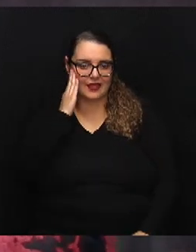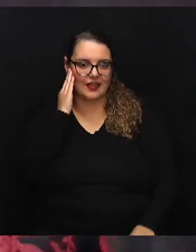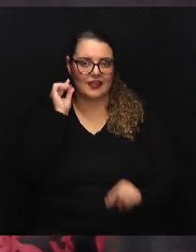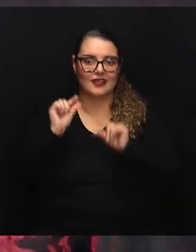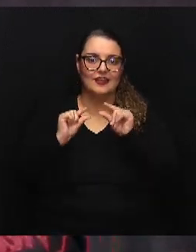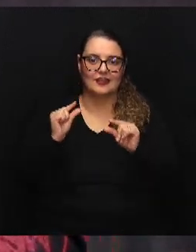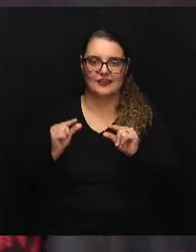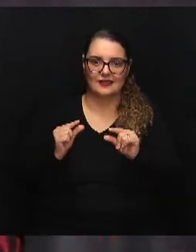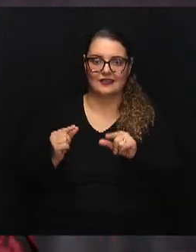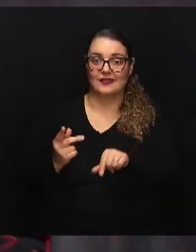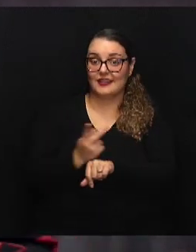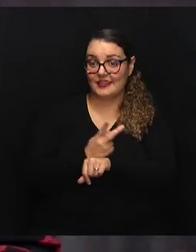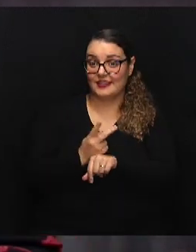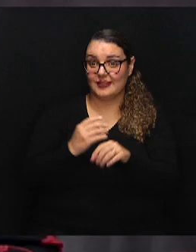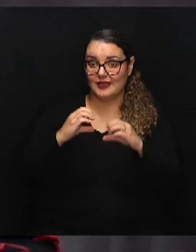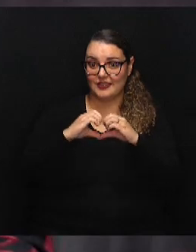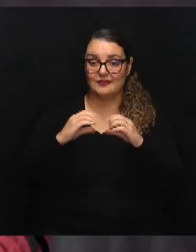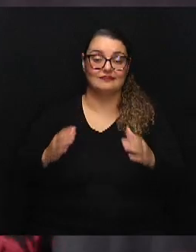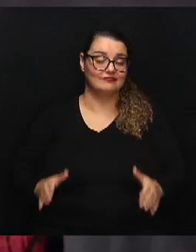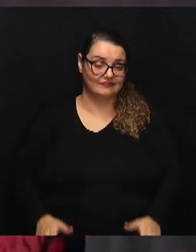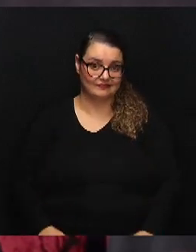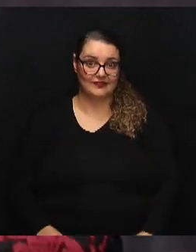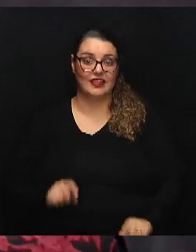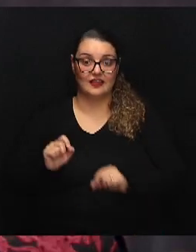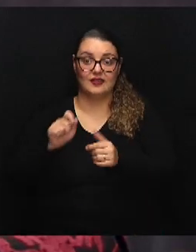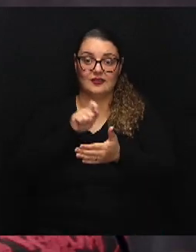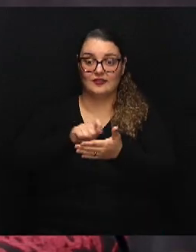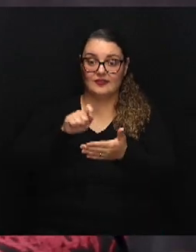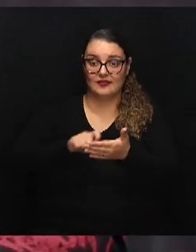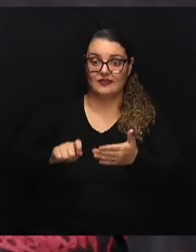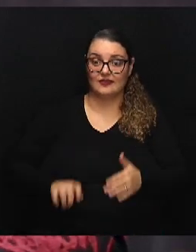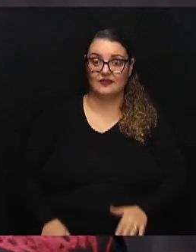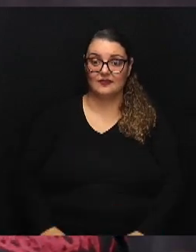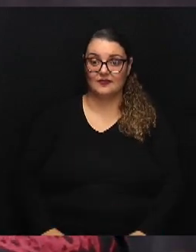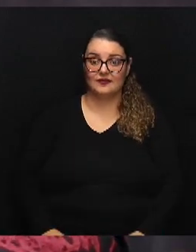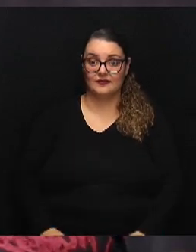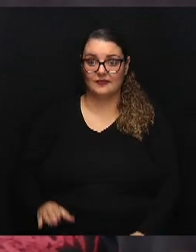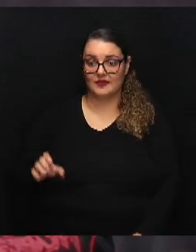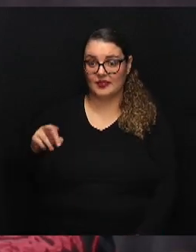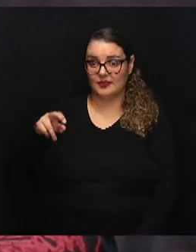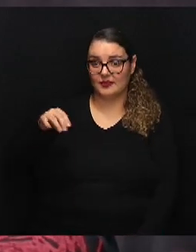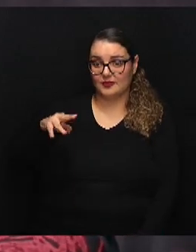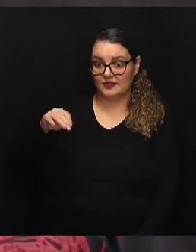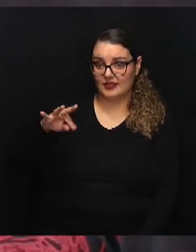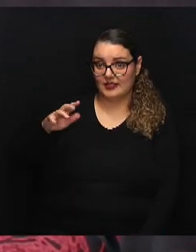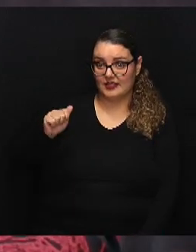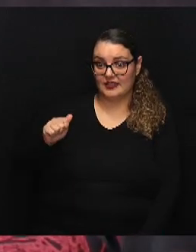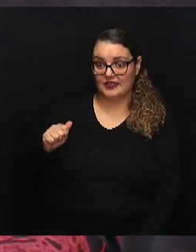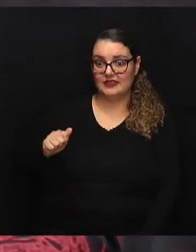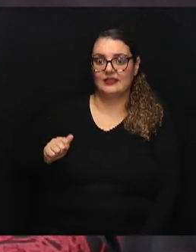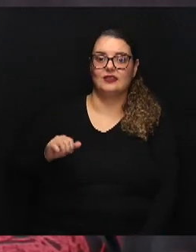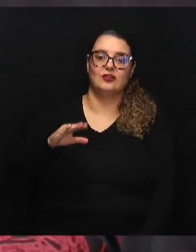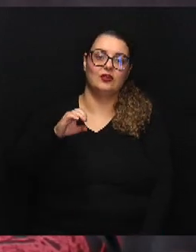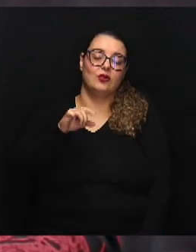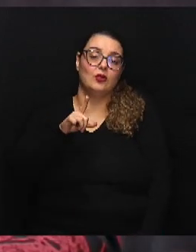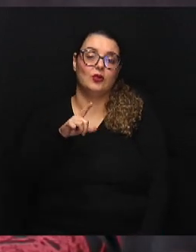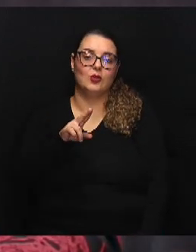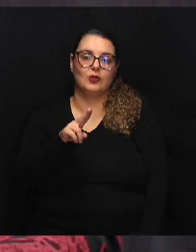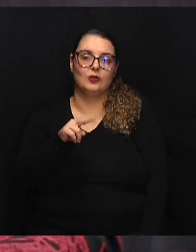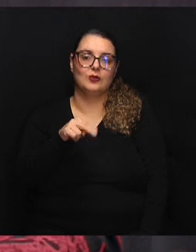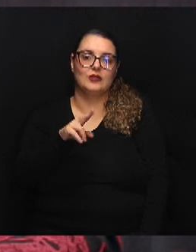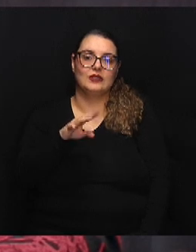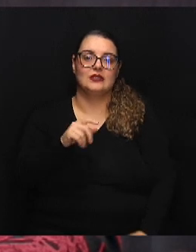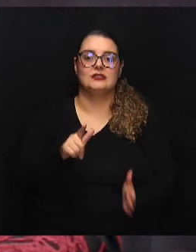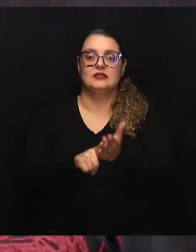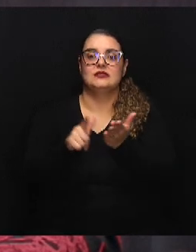essa procura do amor. Quem escreveu foi uma cronista, né? Uma colunista do jornal